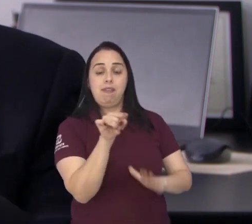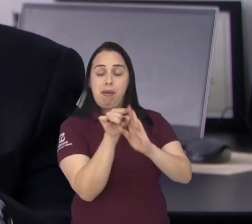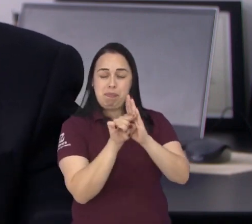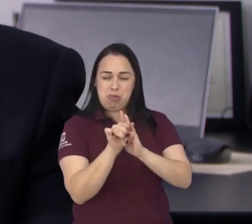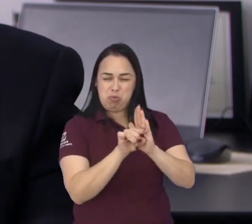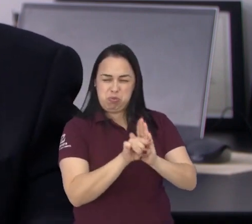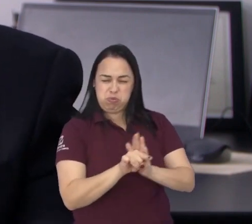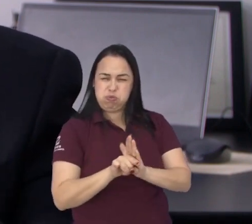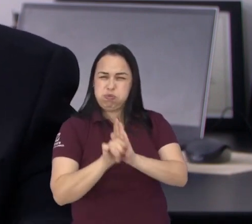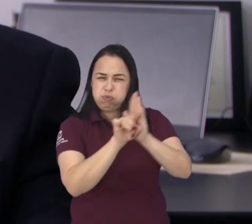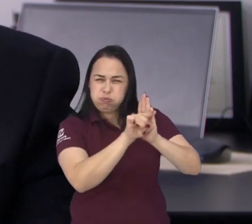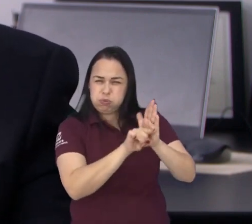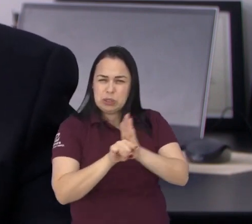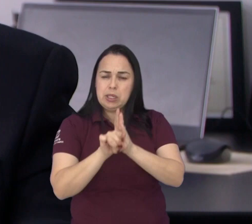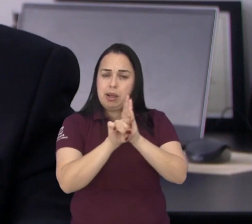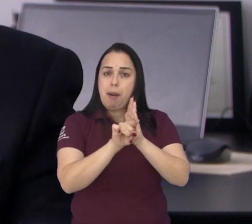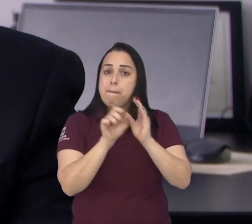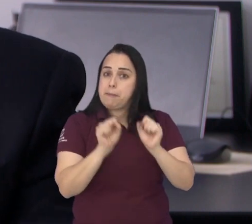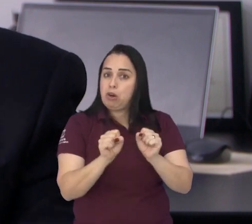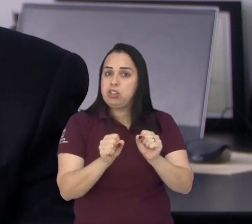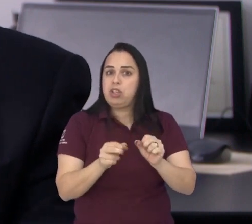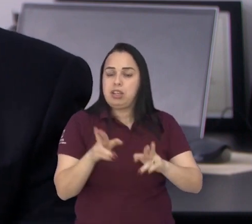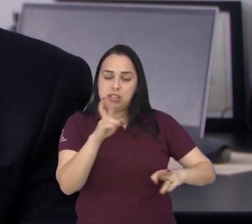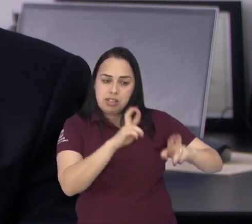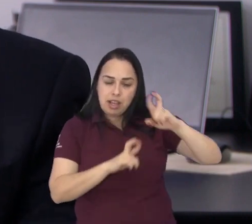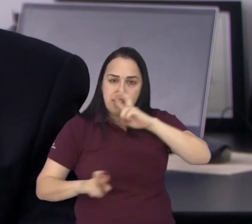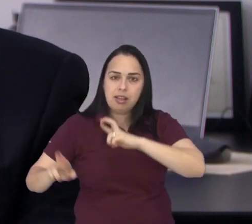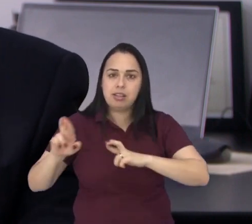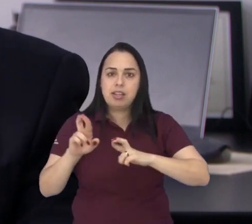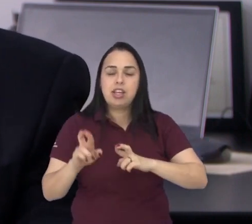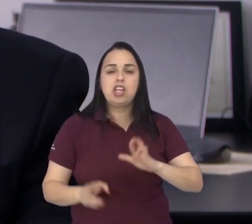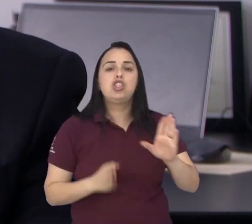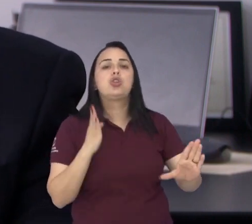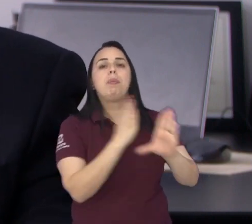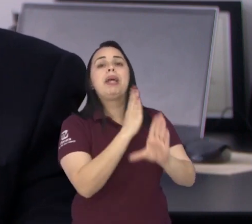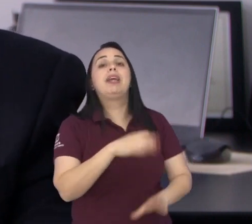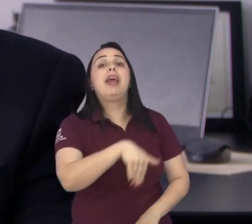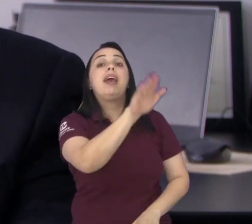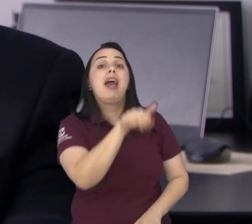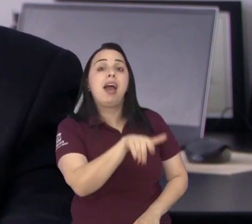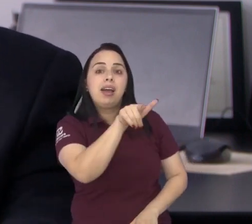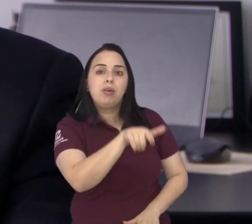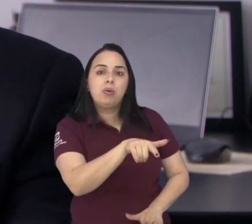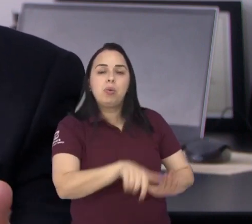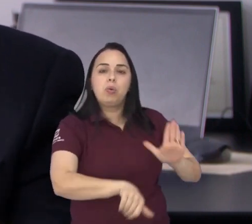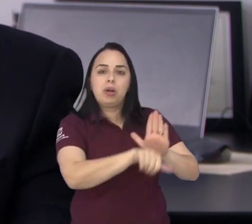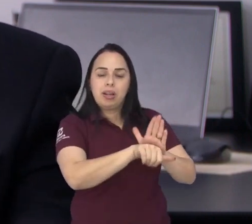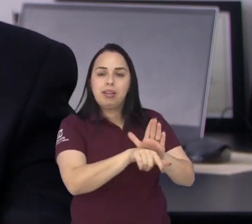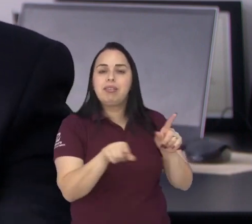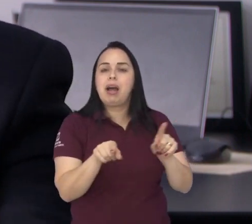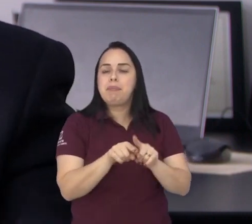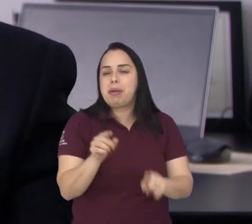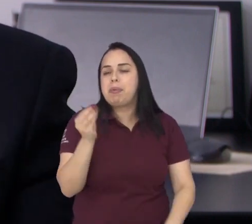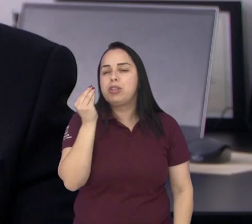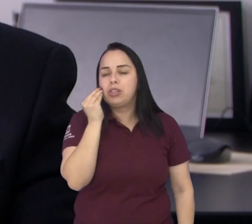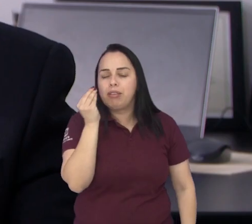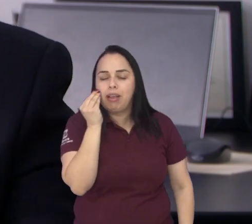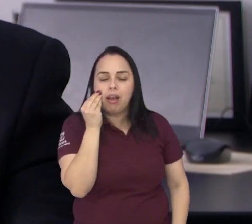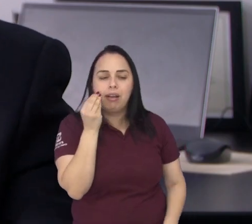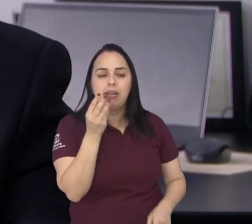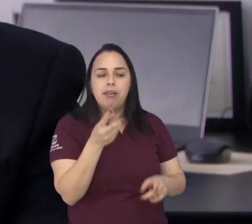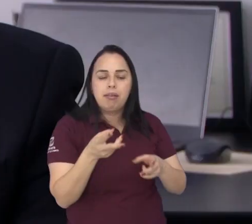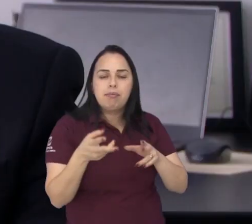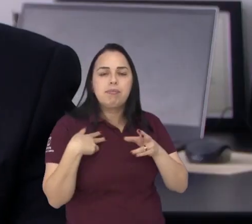que a autoridade policial, de posse disso, ela pode investigar, ir atrás dos criminosos e ela pode, inclusive, rastrear